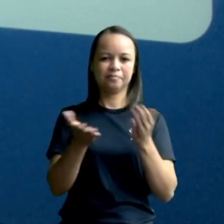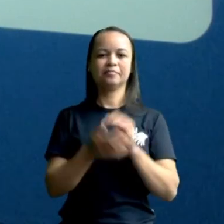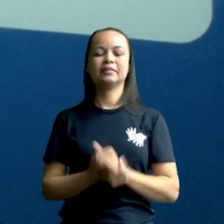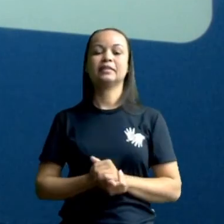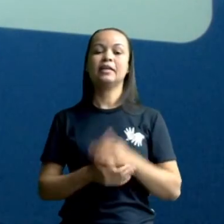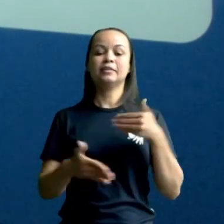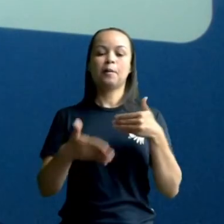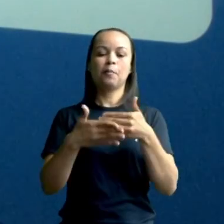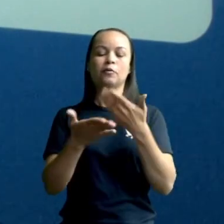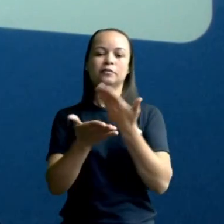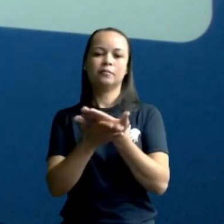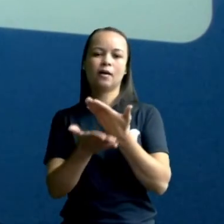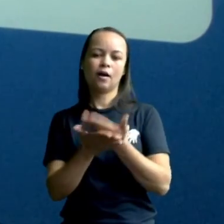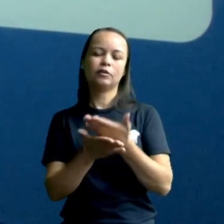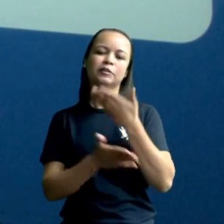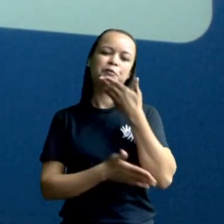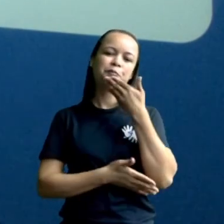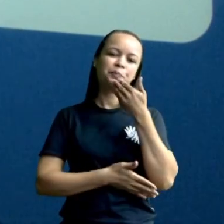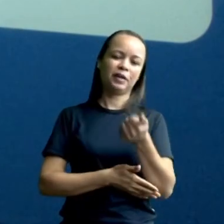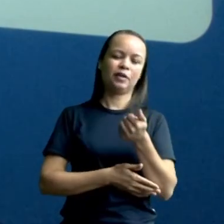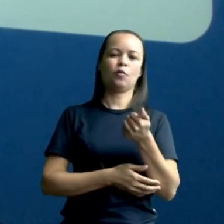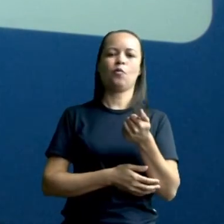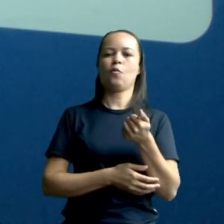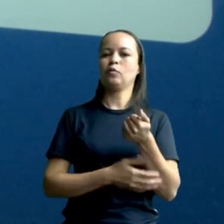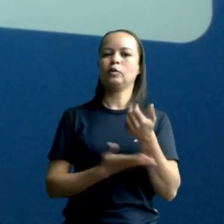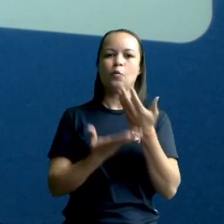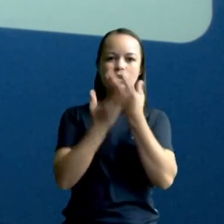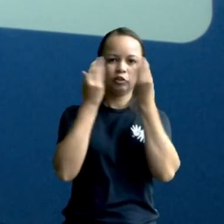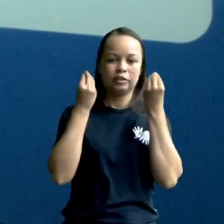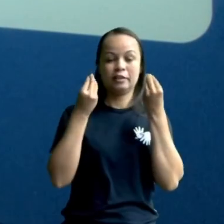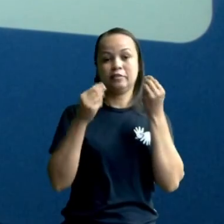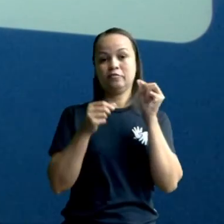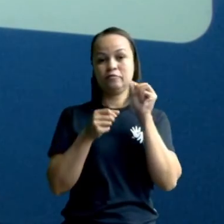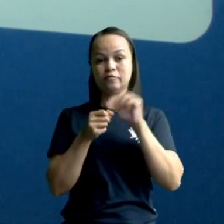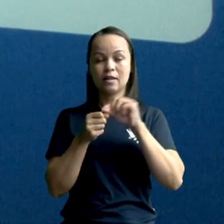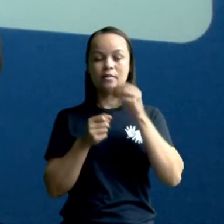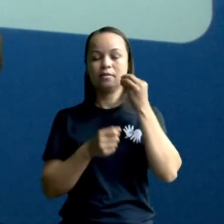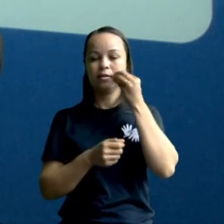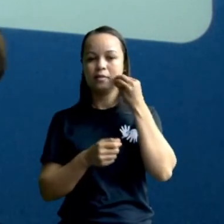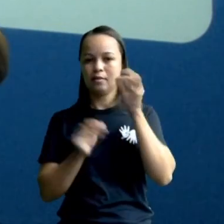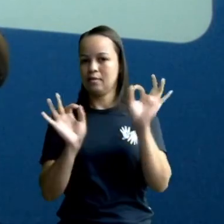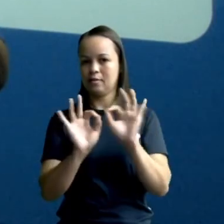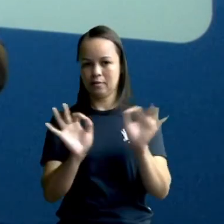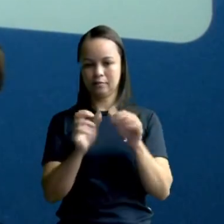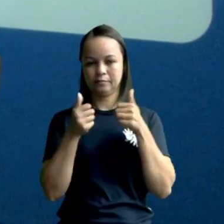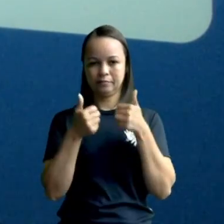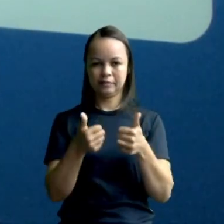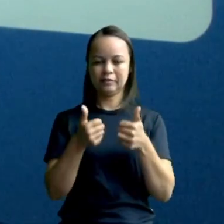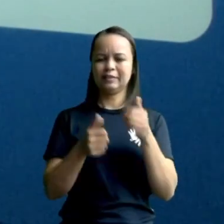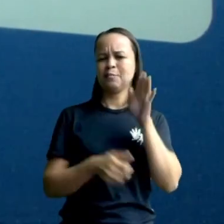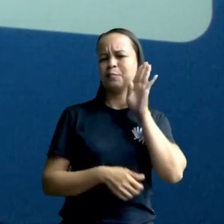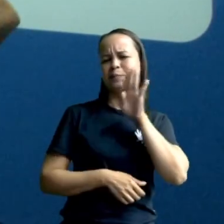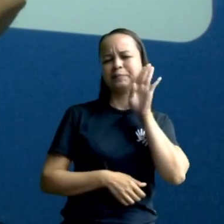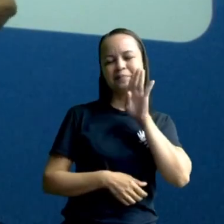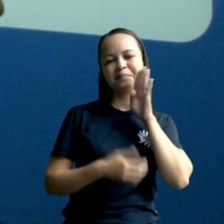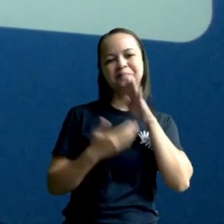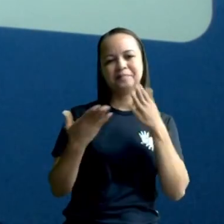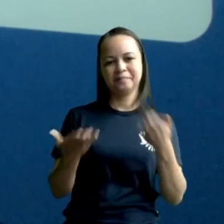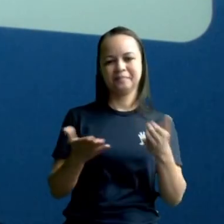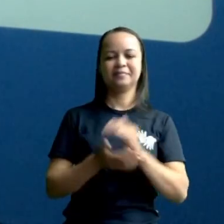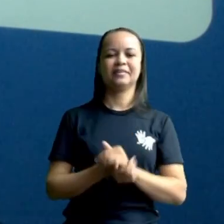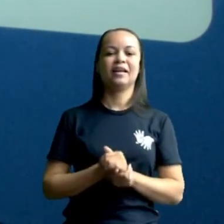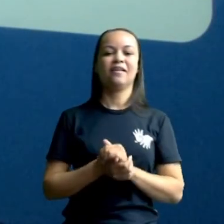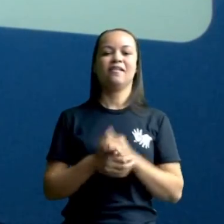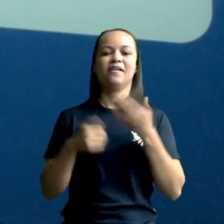que na próxima aula seja melhor. Não deixem de fazer essas experiências não, tá certo? Vai ser muito boa. E aí,